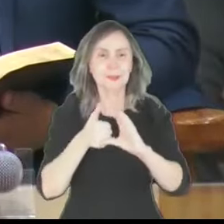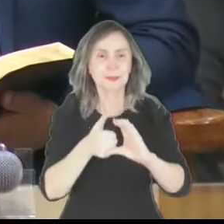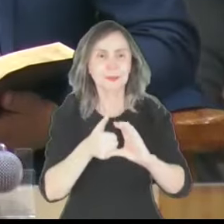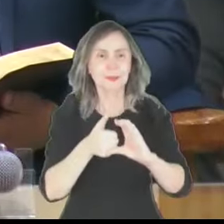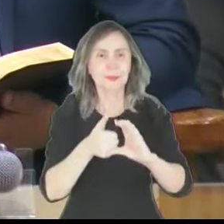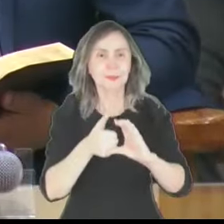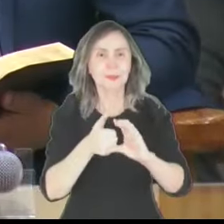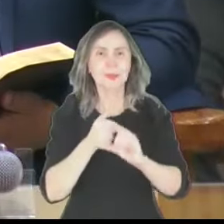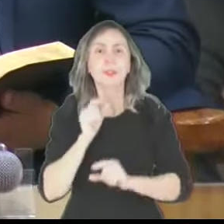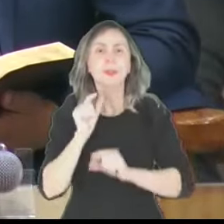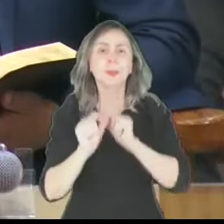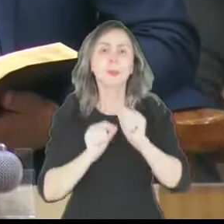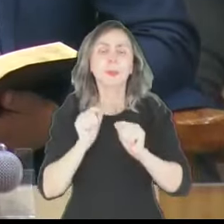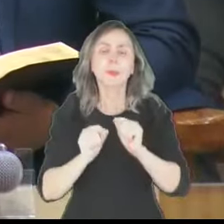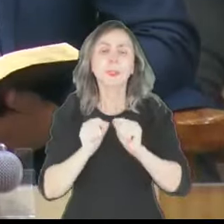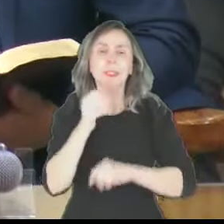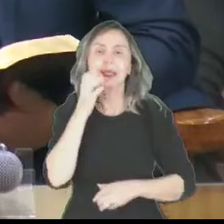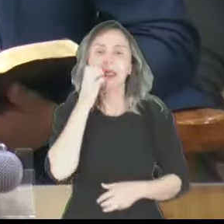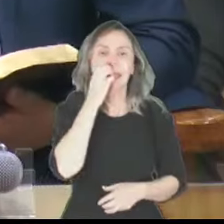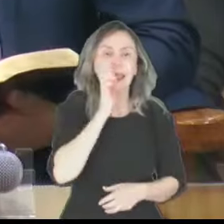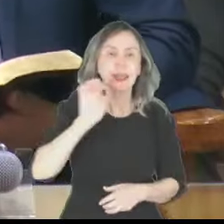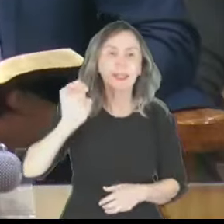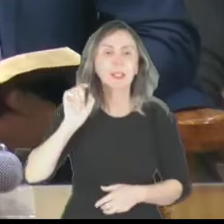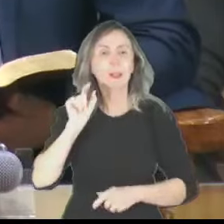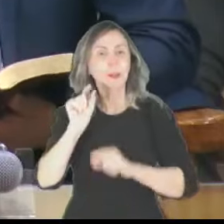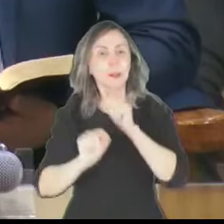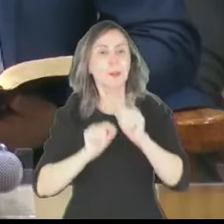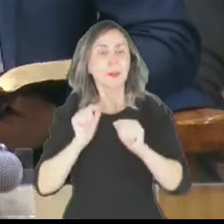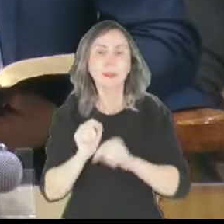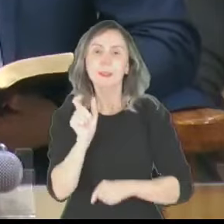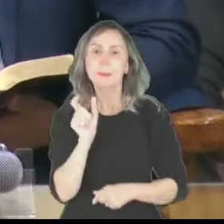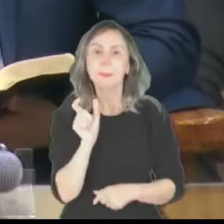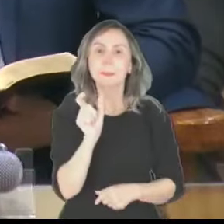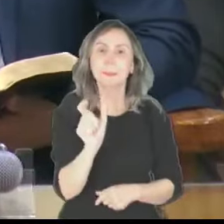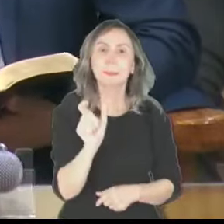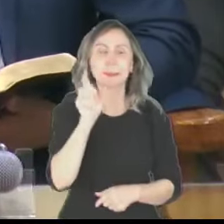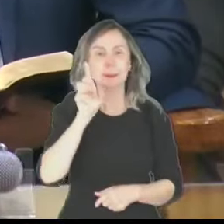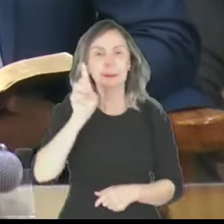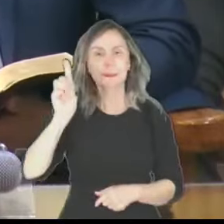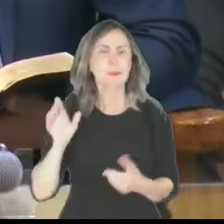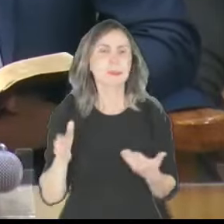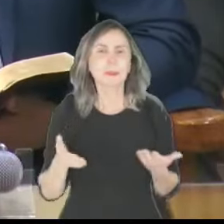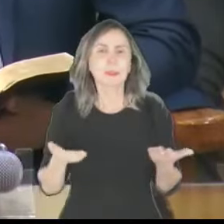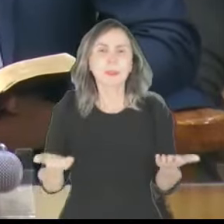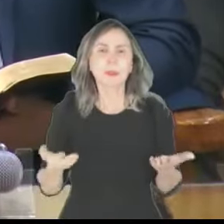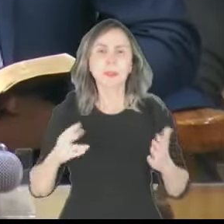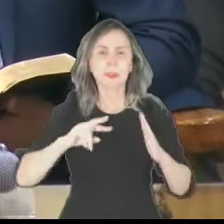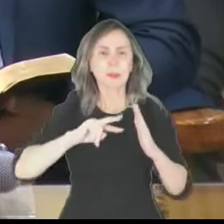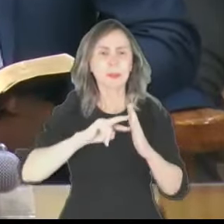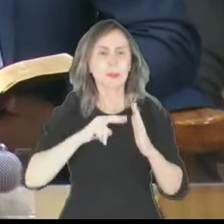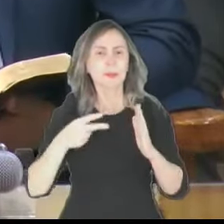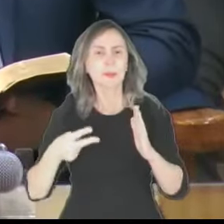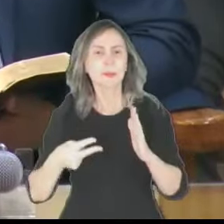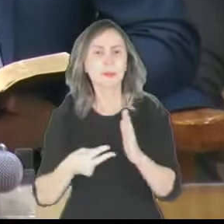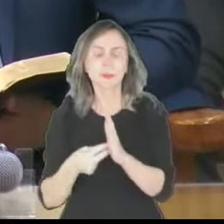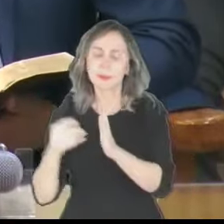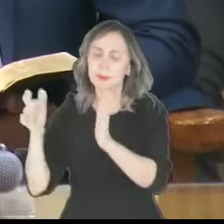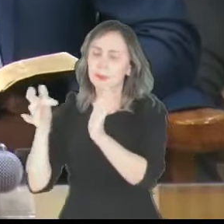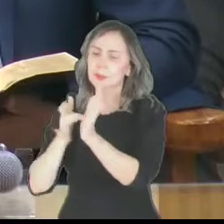evangelho? O que é palavra de Deus? Qual é o significado da encarnação?